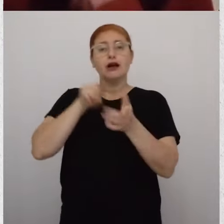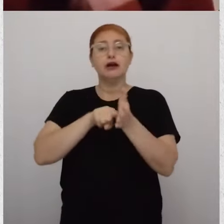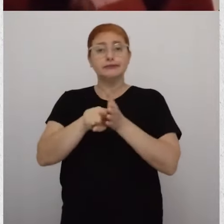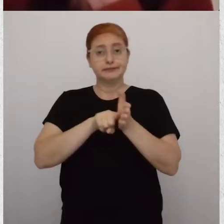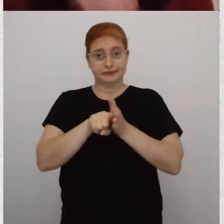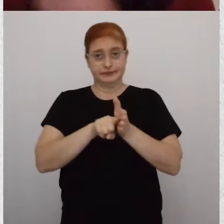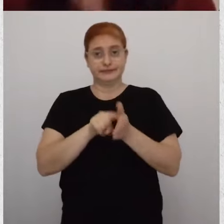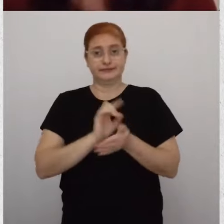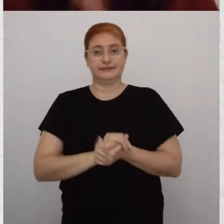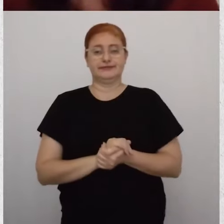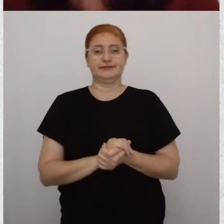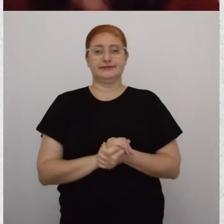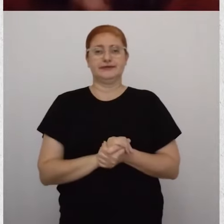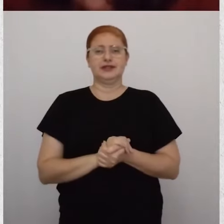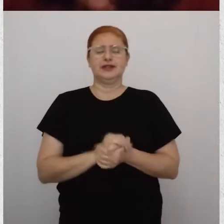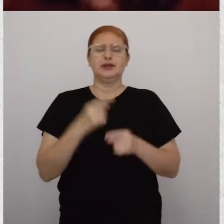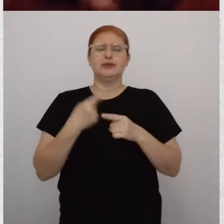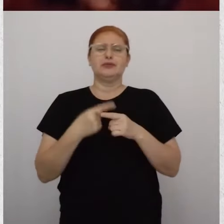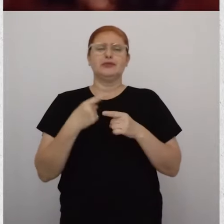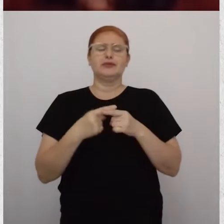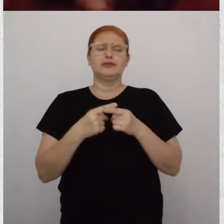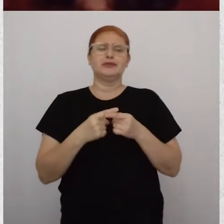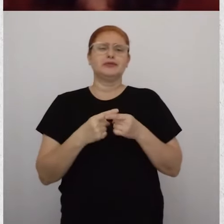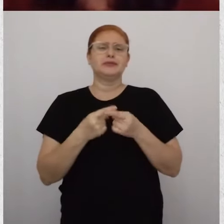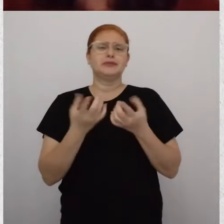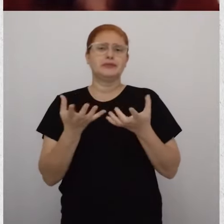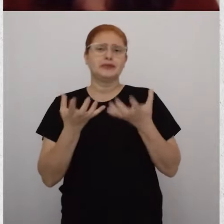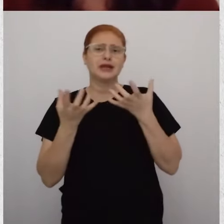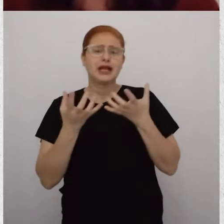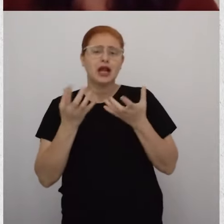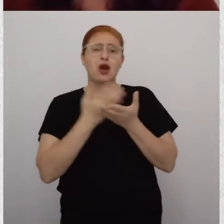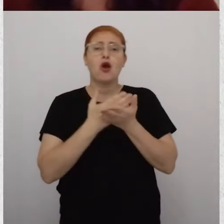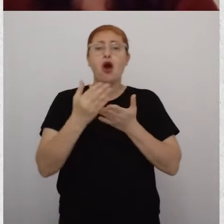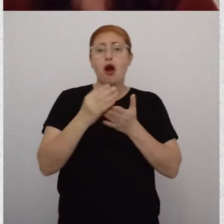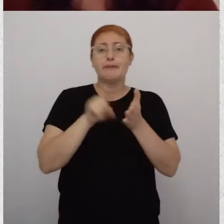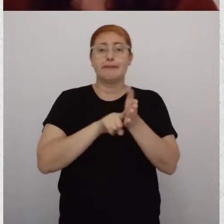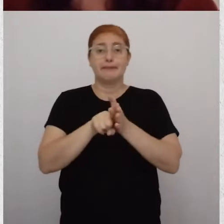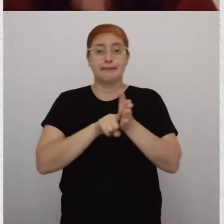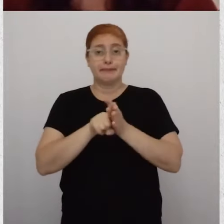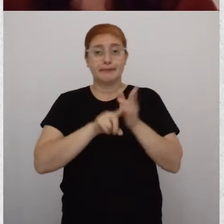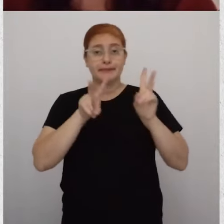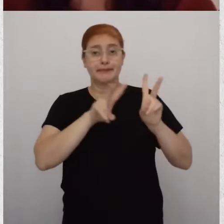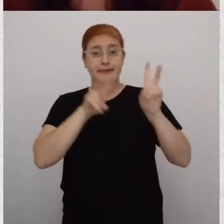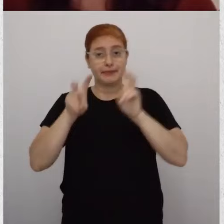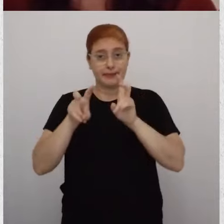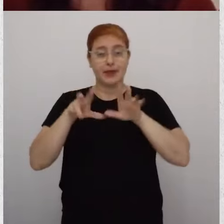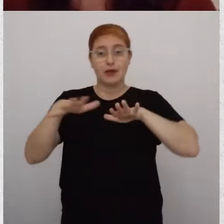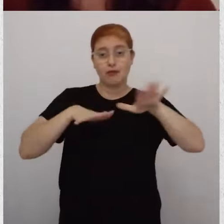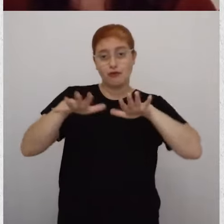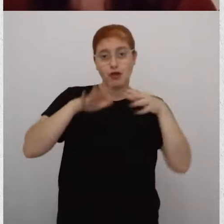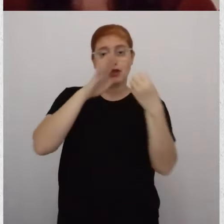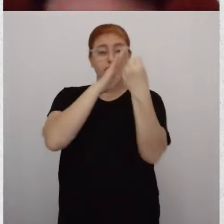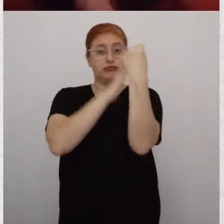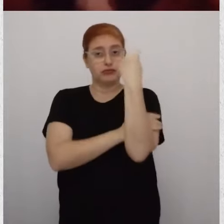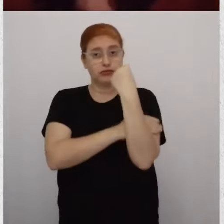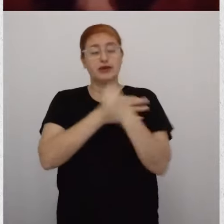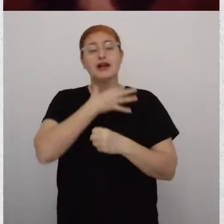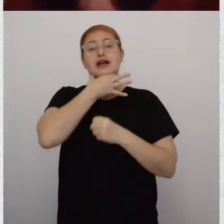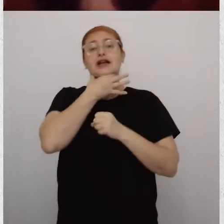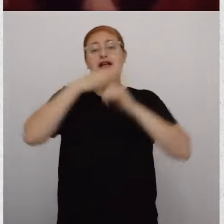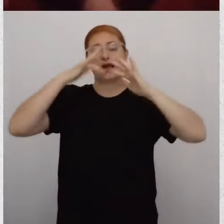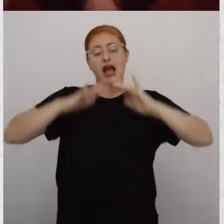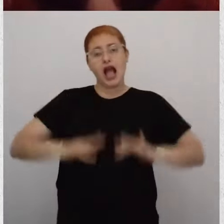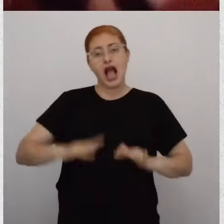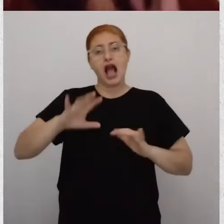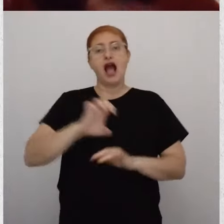né? O que é que tu queria quando tu começou a pesquisar sobre o movimento feminista e a crise da